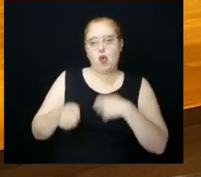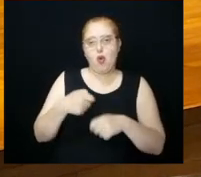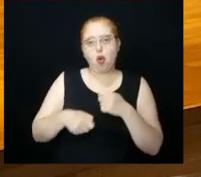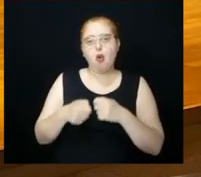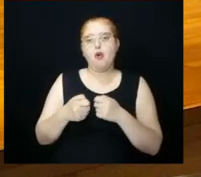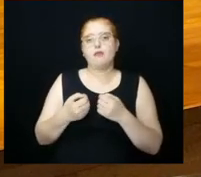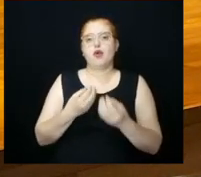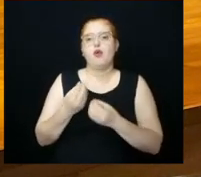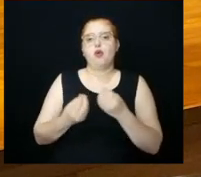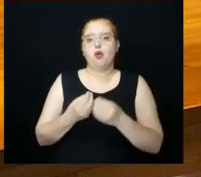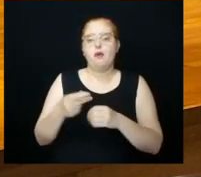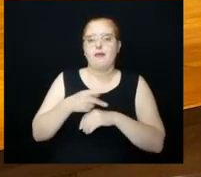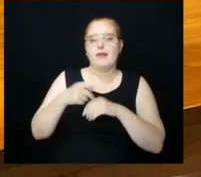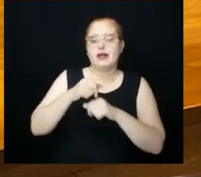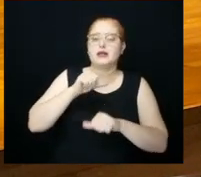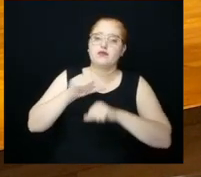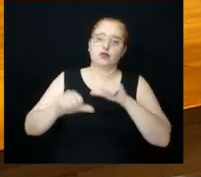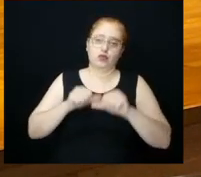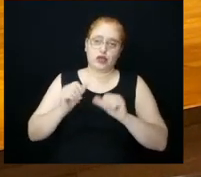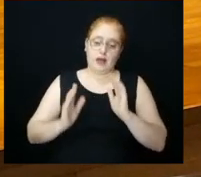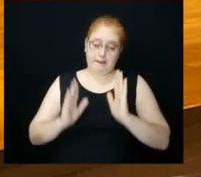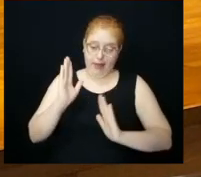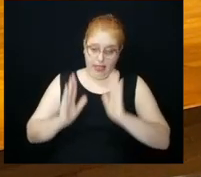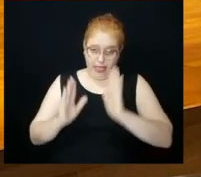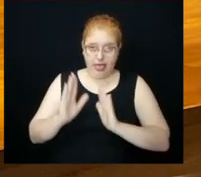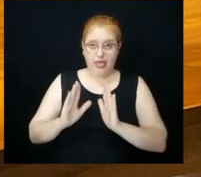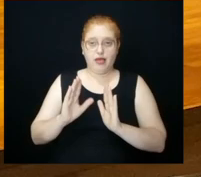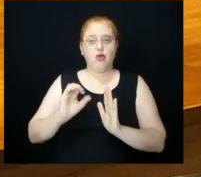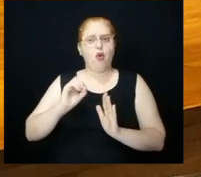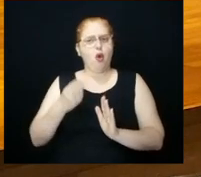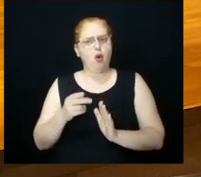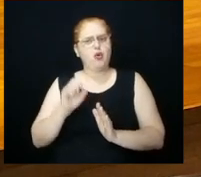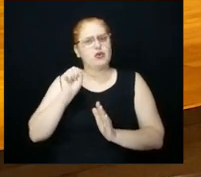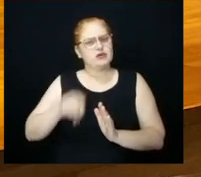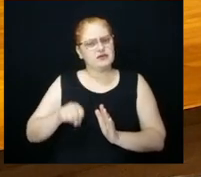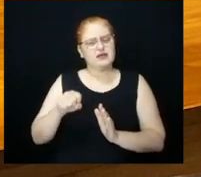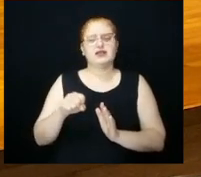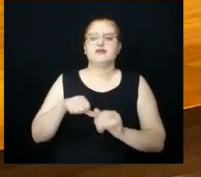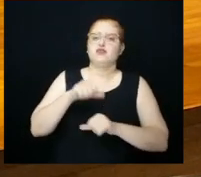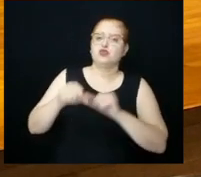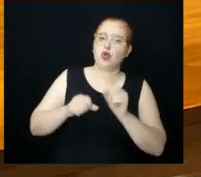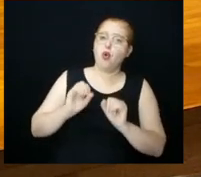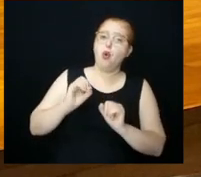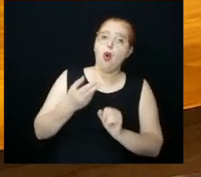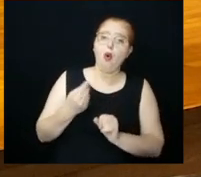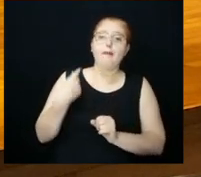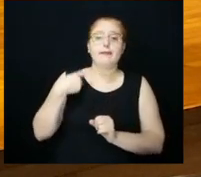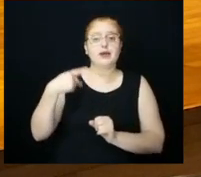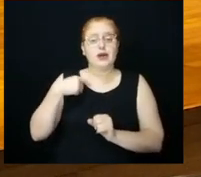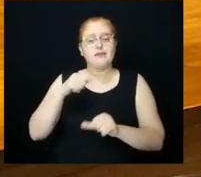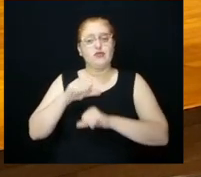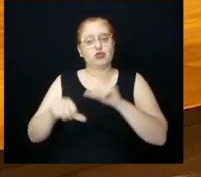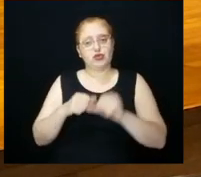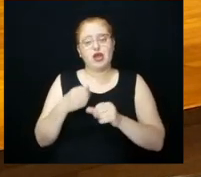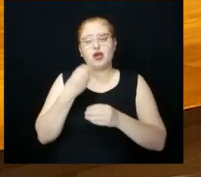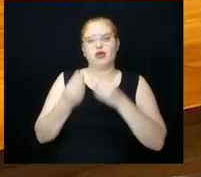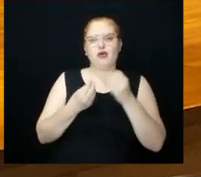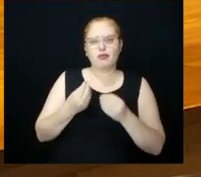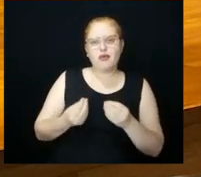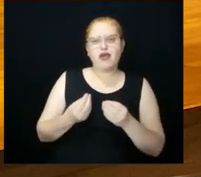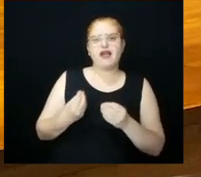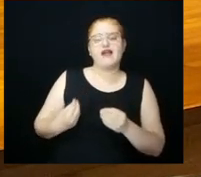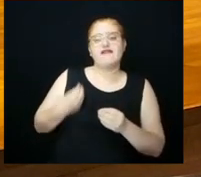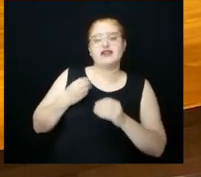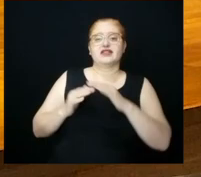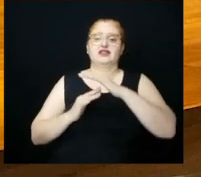Nigéria mudou naquele tempo, ou será que de fato mudou, ou será que quem mudou foi ela? Como é a situação dessa pessoa, do imigrante, que daqui a pouco já